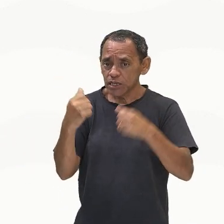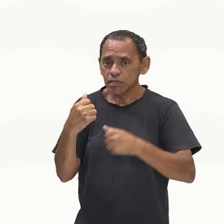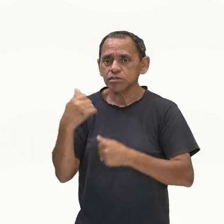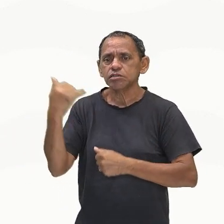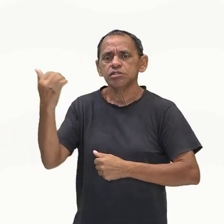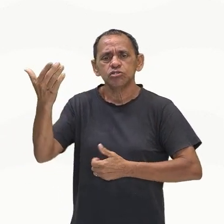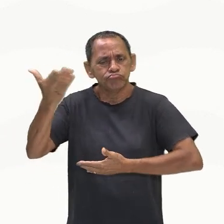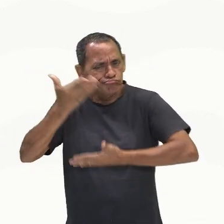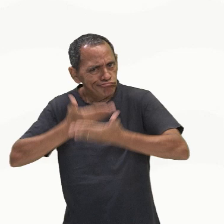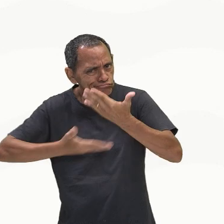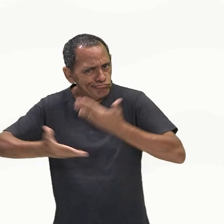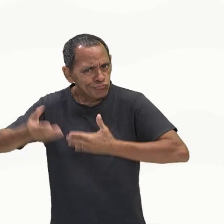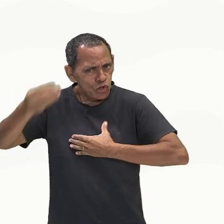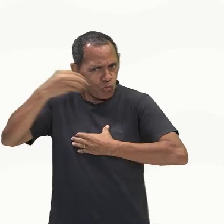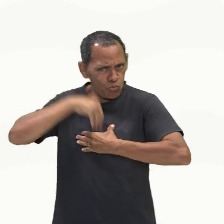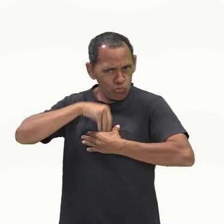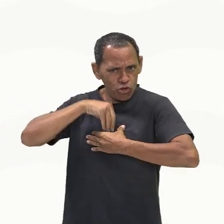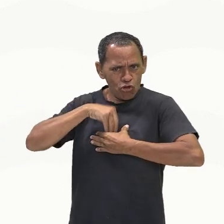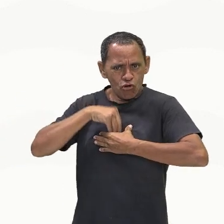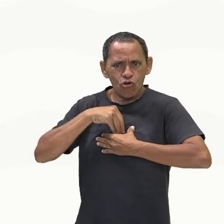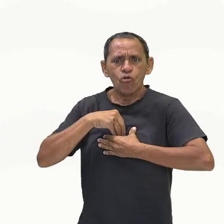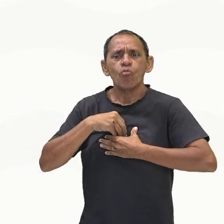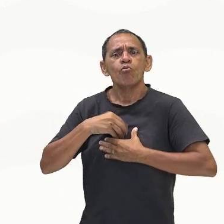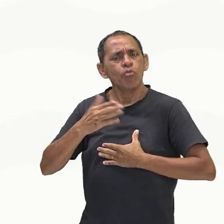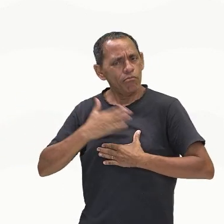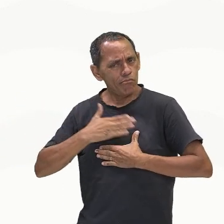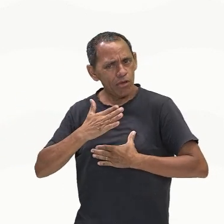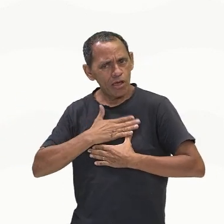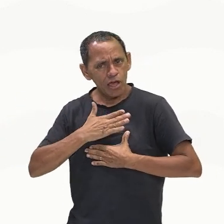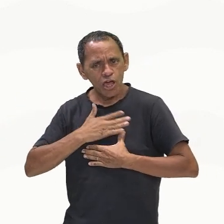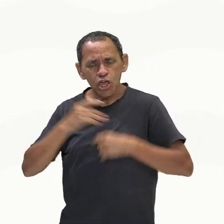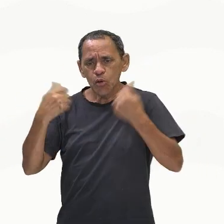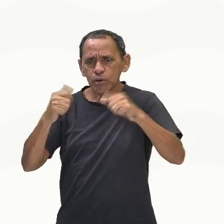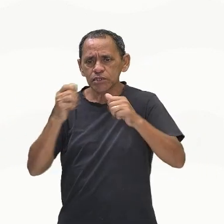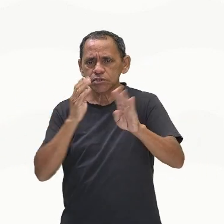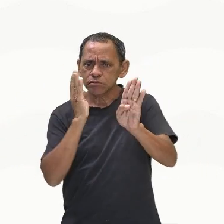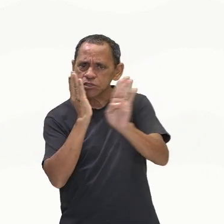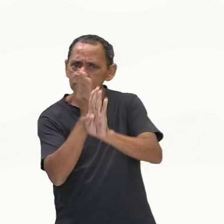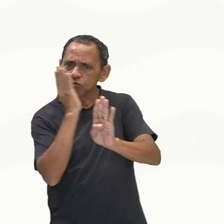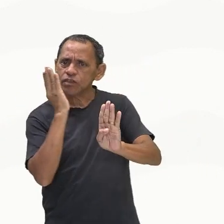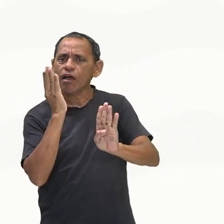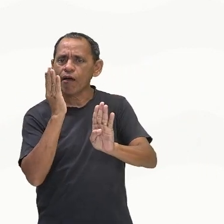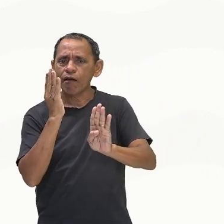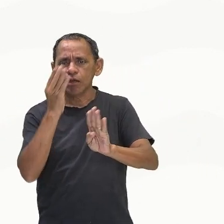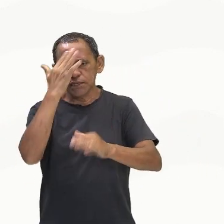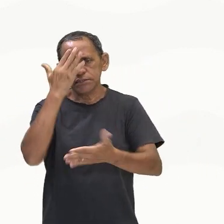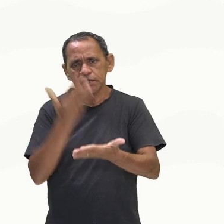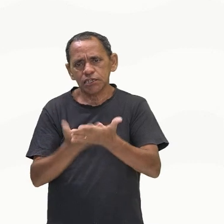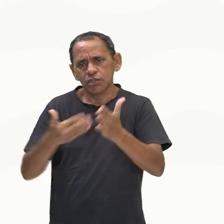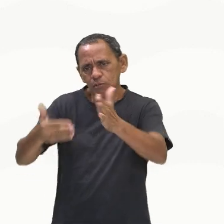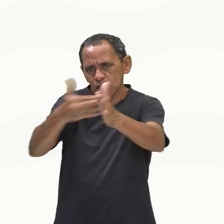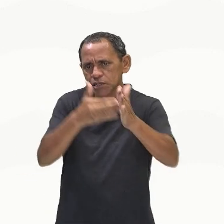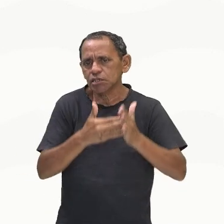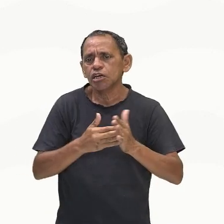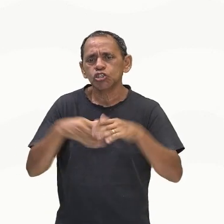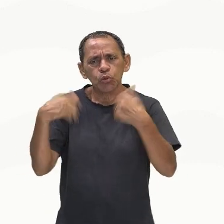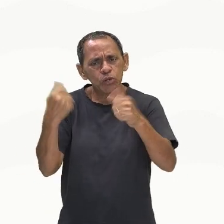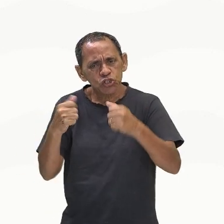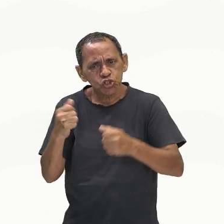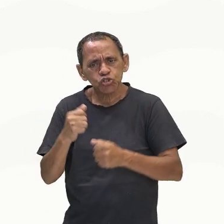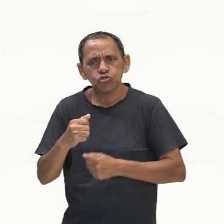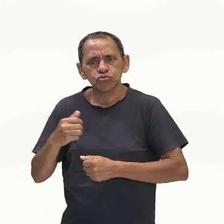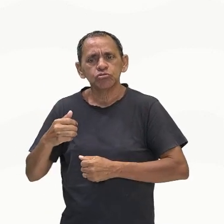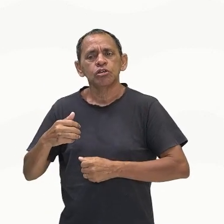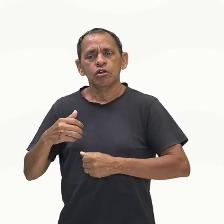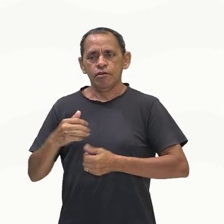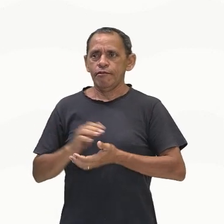mesmo. Então, após identificar essa mentira, identificar as suas crenças, você precisa ter uma conversa sincera